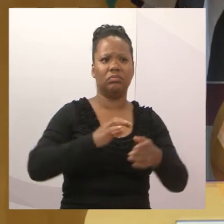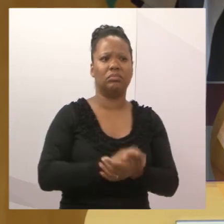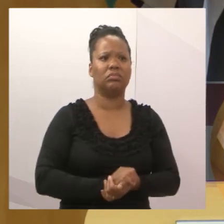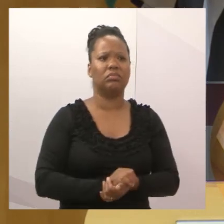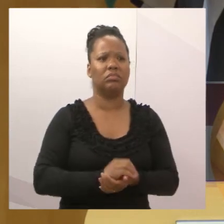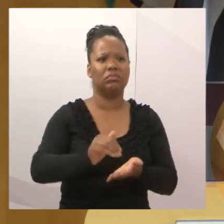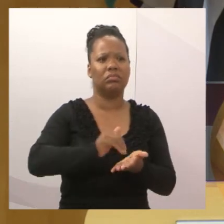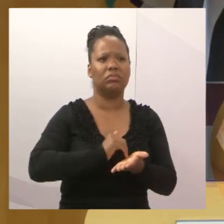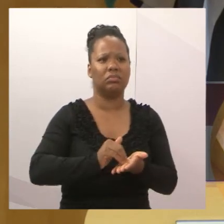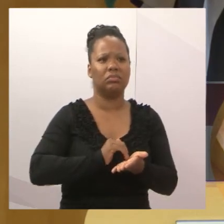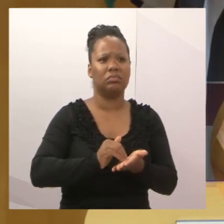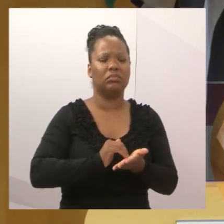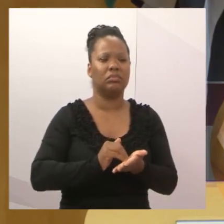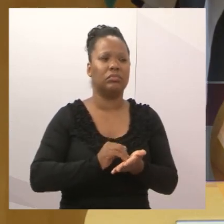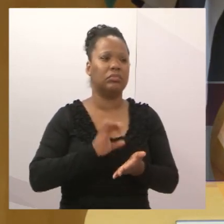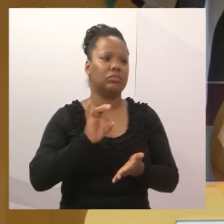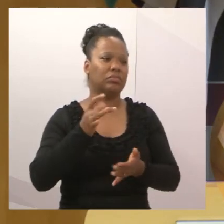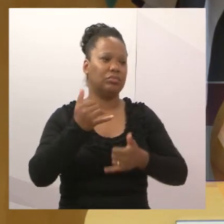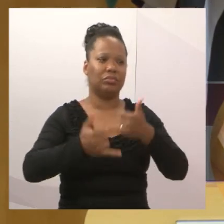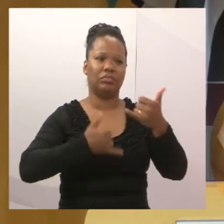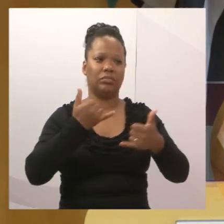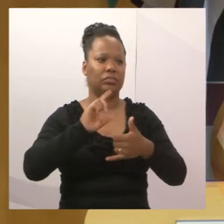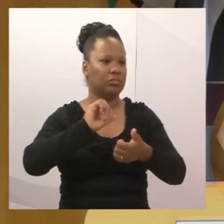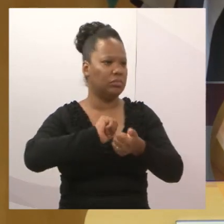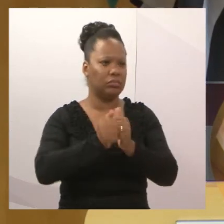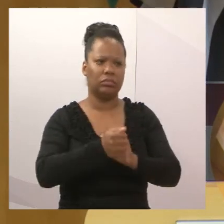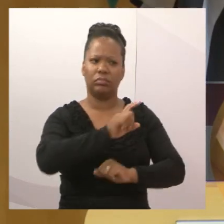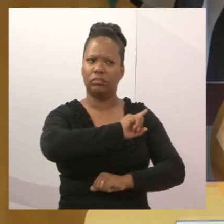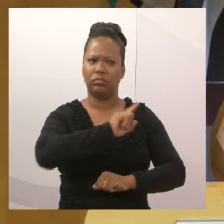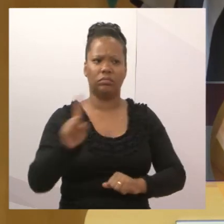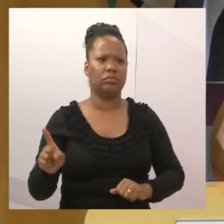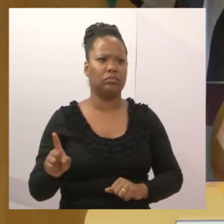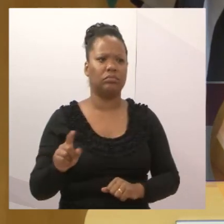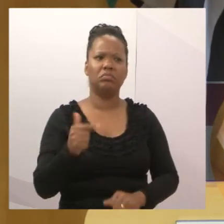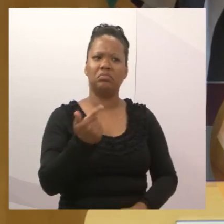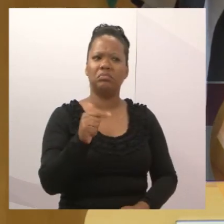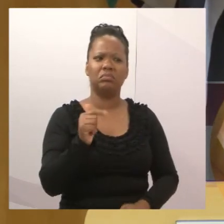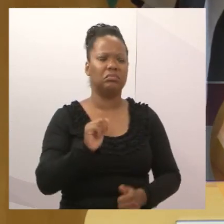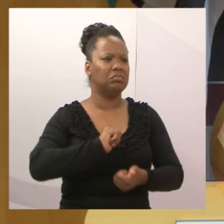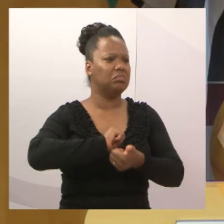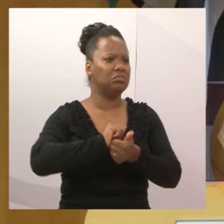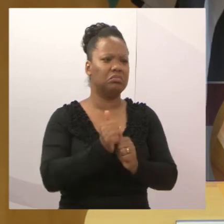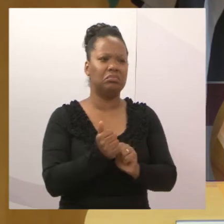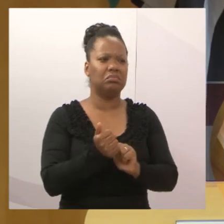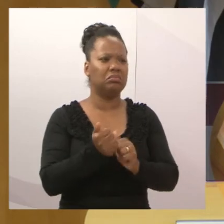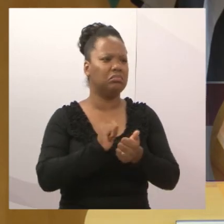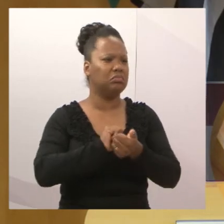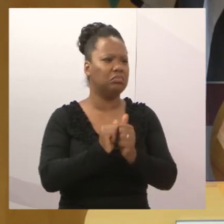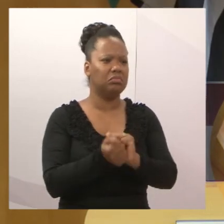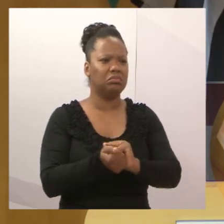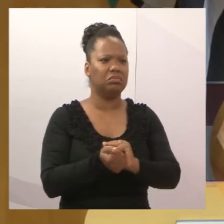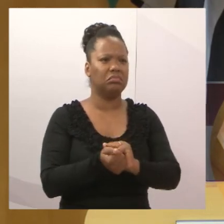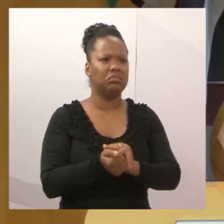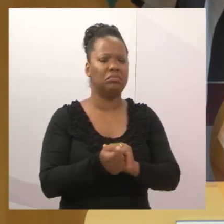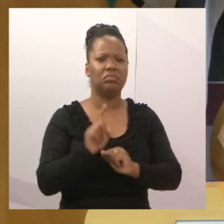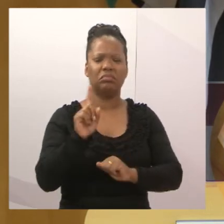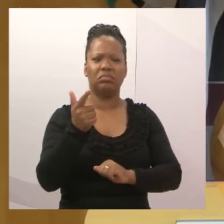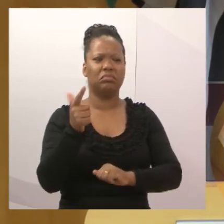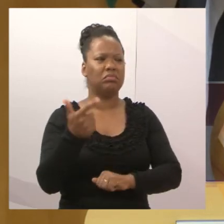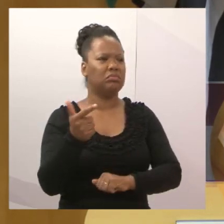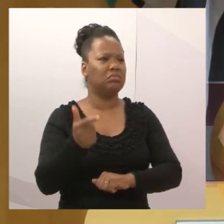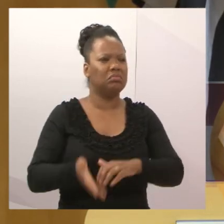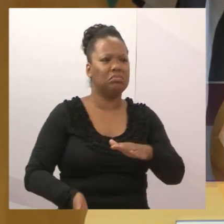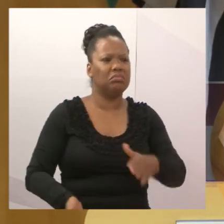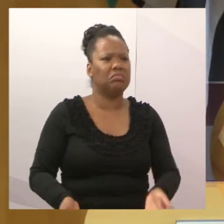É Secretaria de Recreação, esporte não. Não tem esporte de base, não tem investimento para os esportistas.